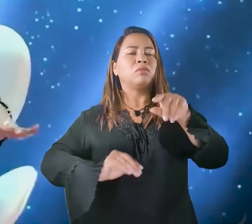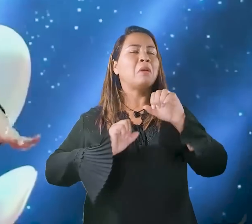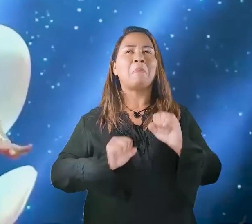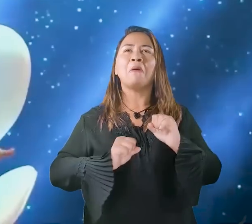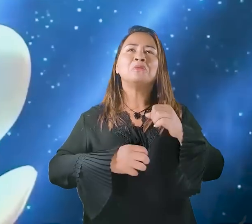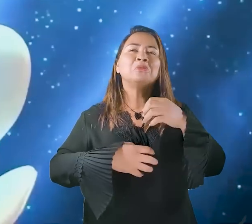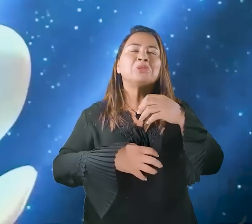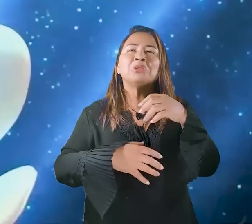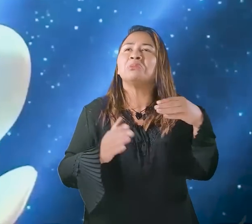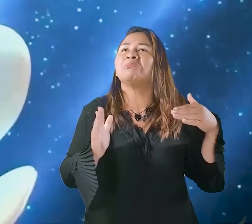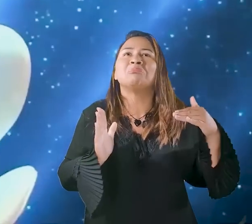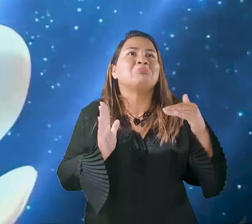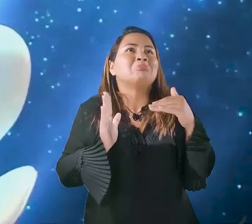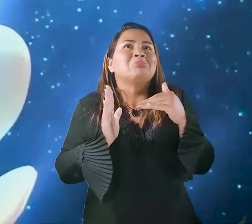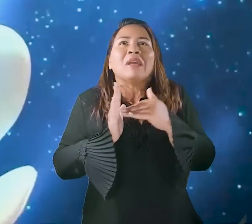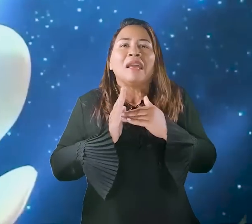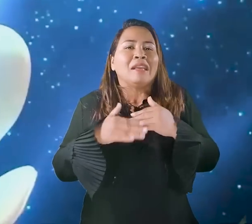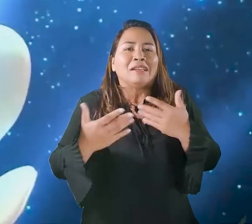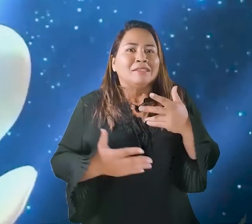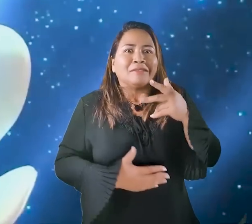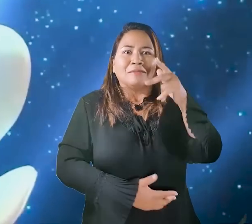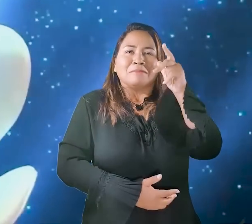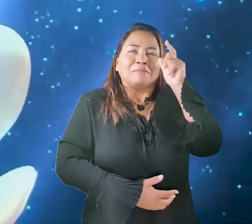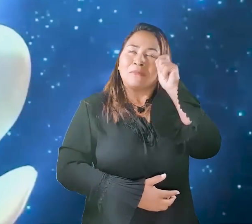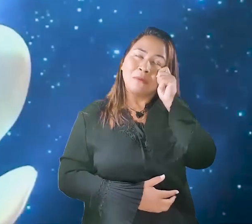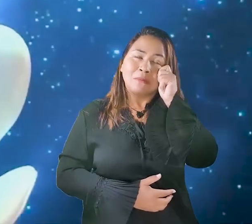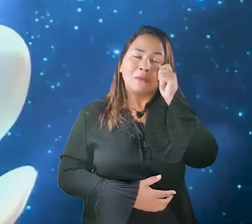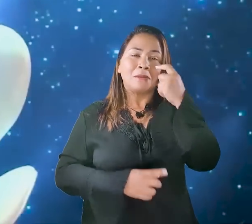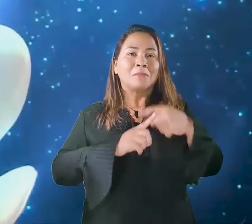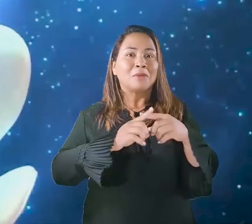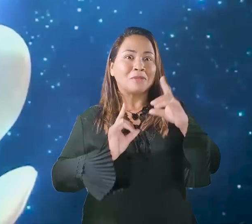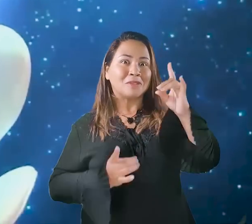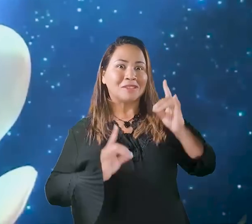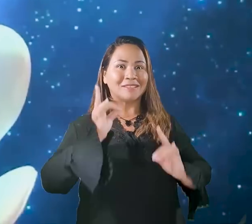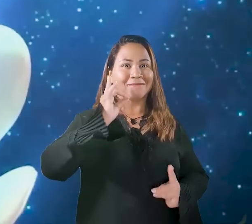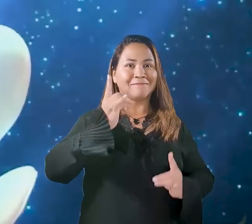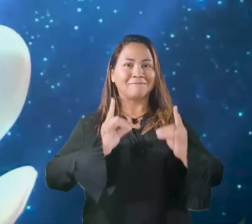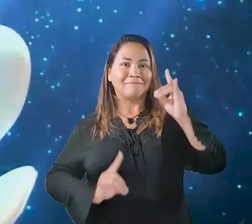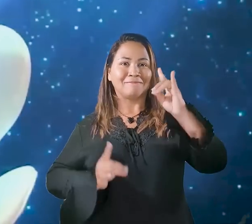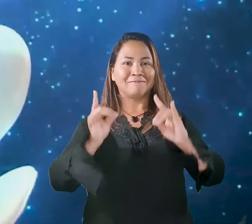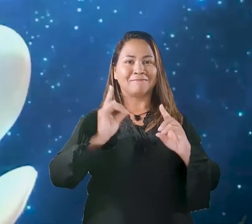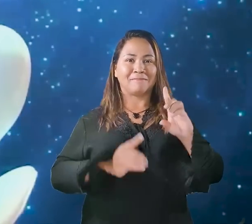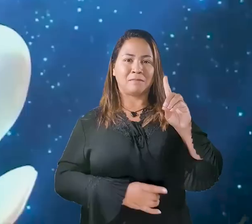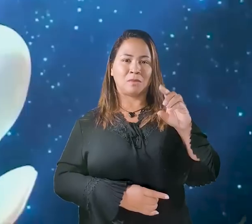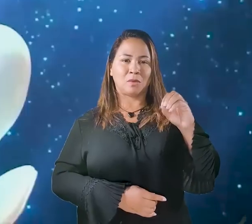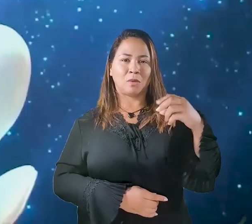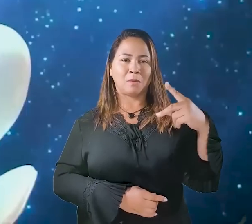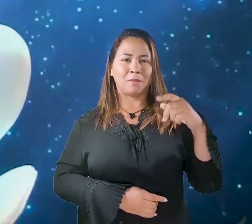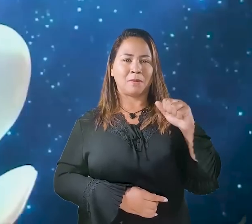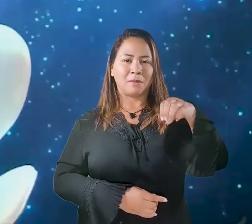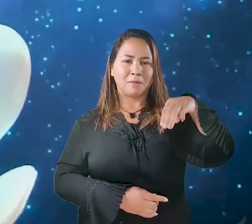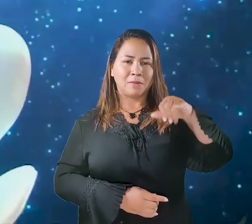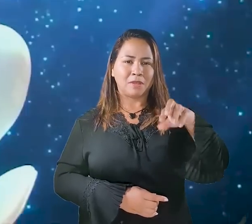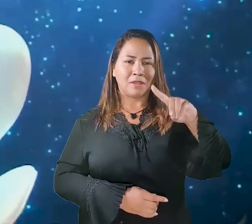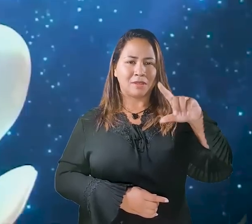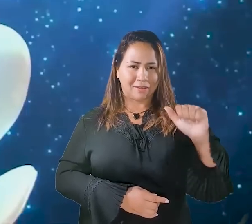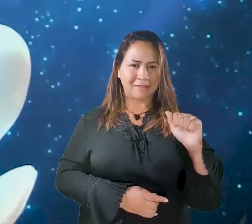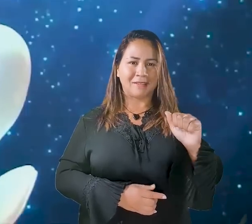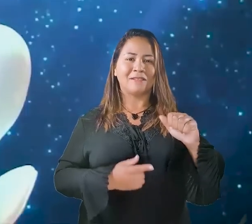de bem-estar. Porque você produz dopamina, serotonina, ocitocina, noradrenalina, que